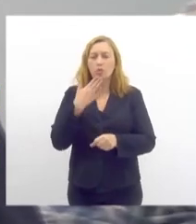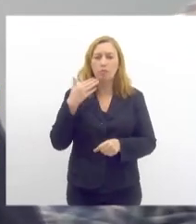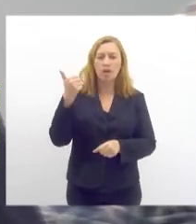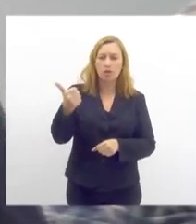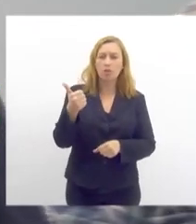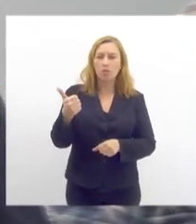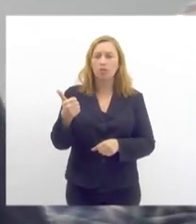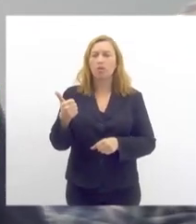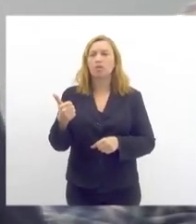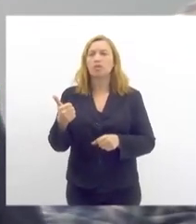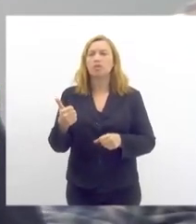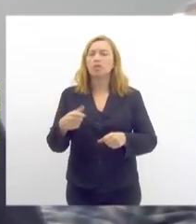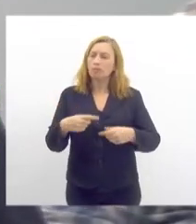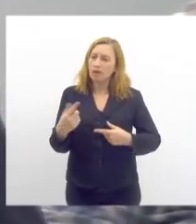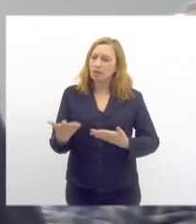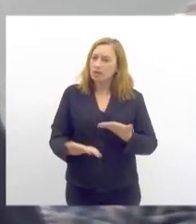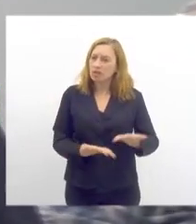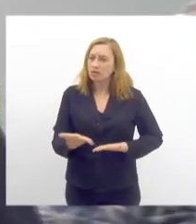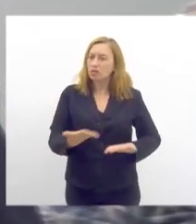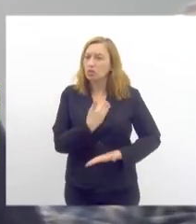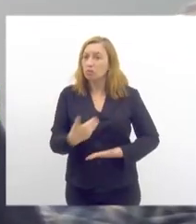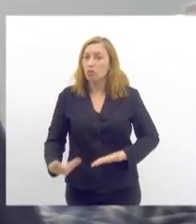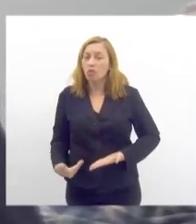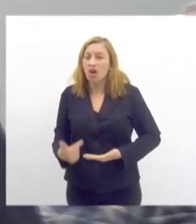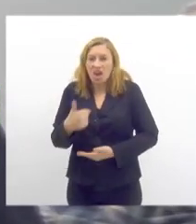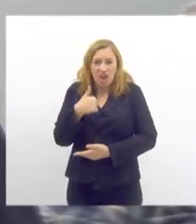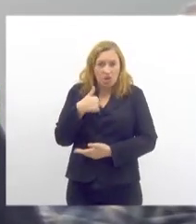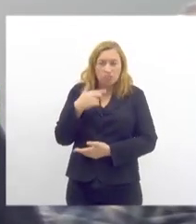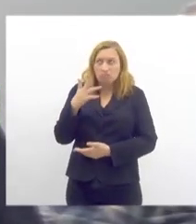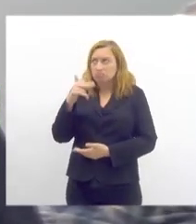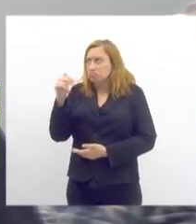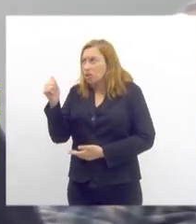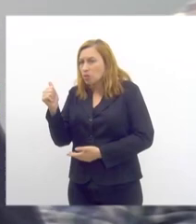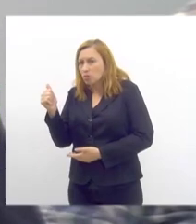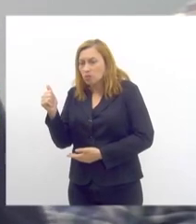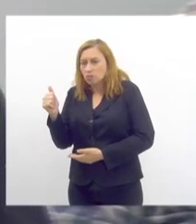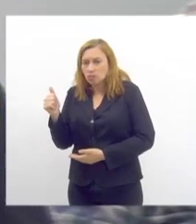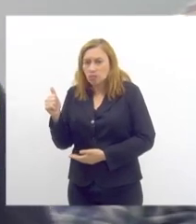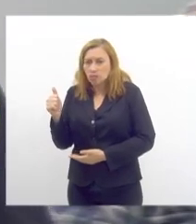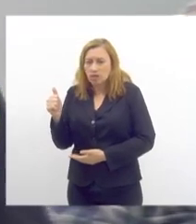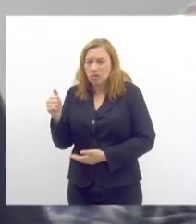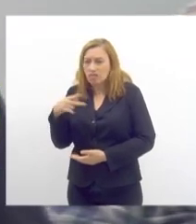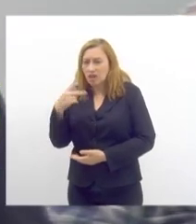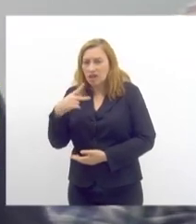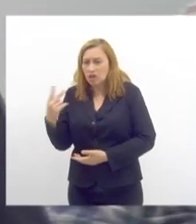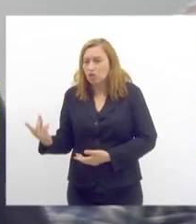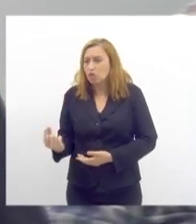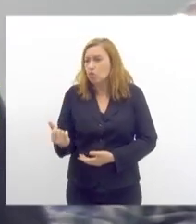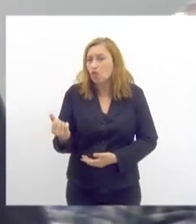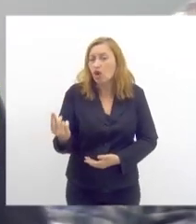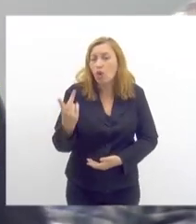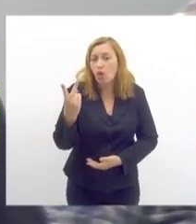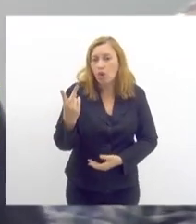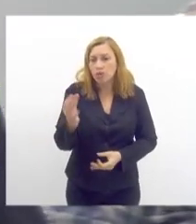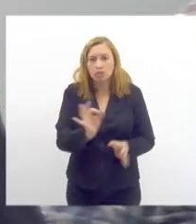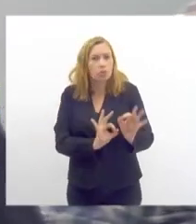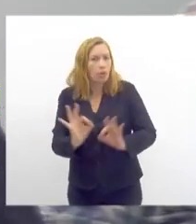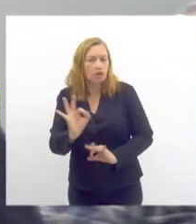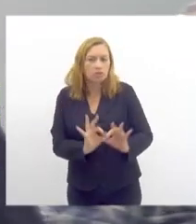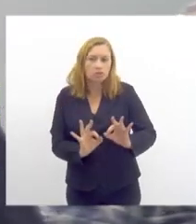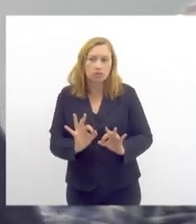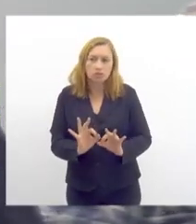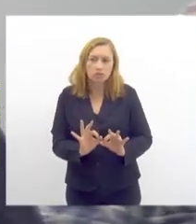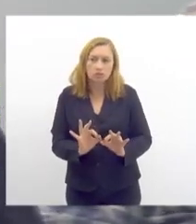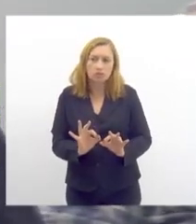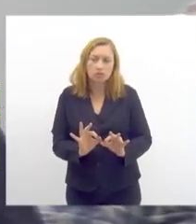e possível para o servidor. Note-se que eu não, em nenhum momento aqui, eu falei dos valores do plano. Os valores do plano